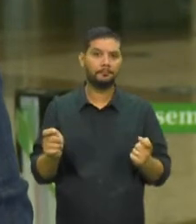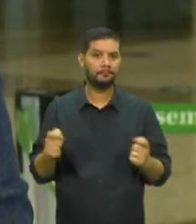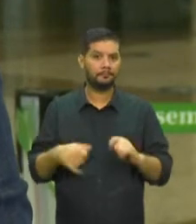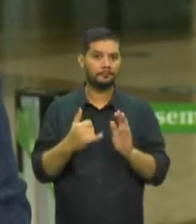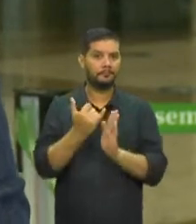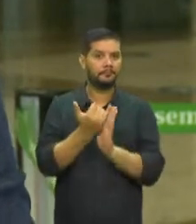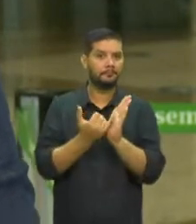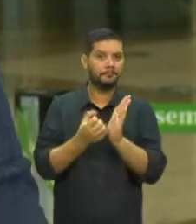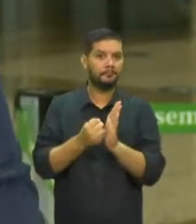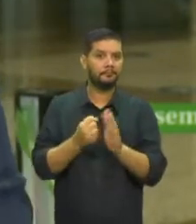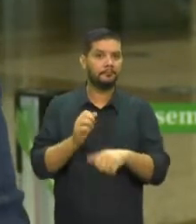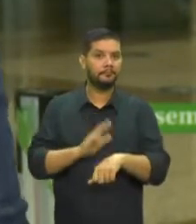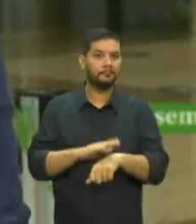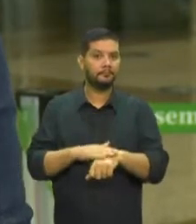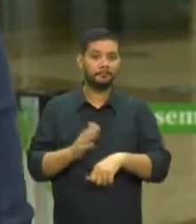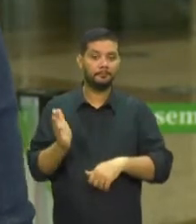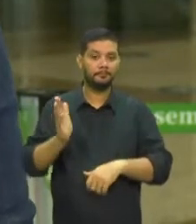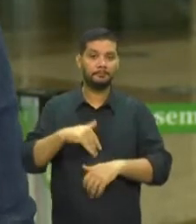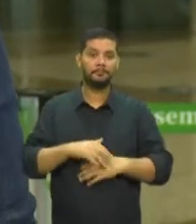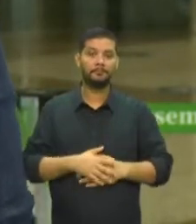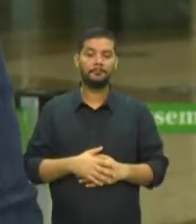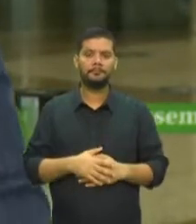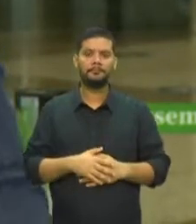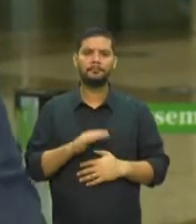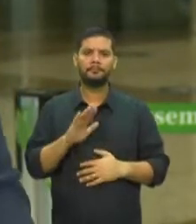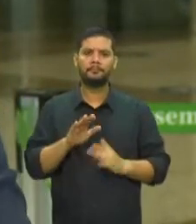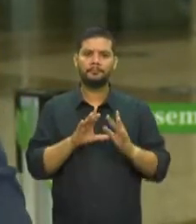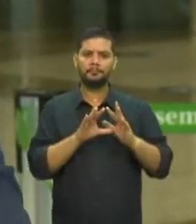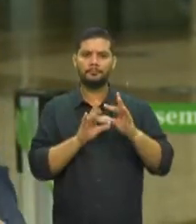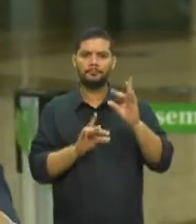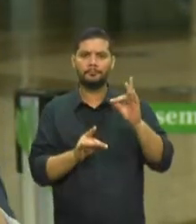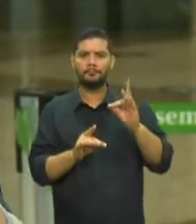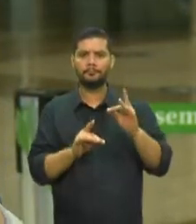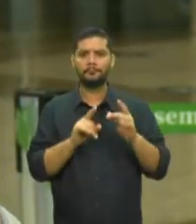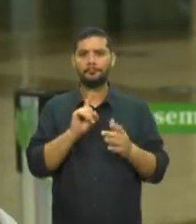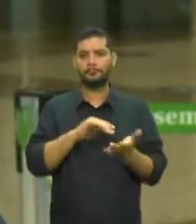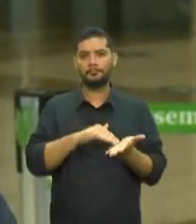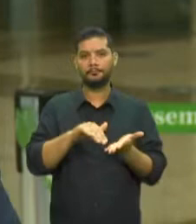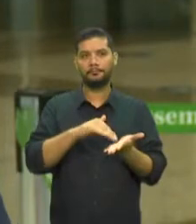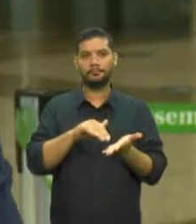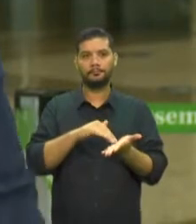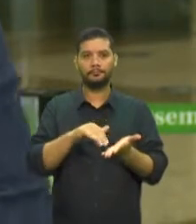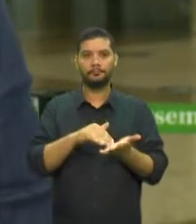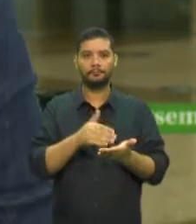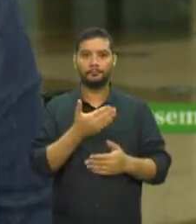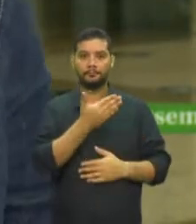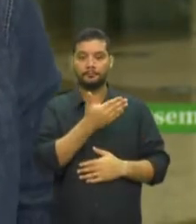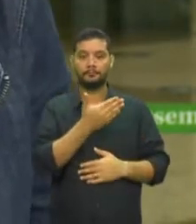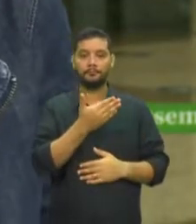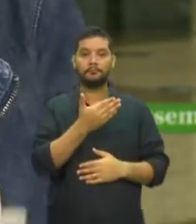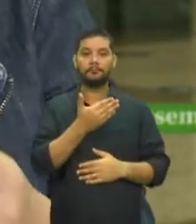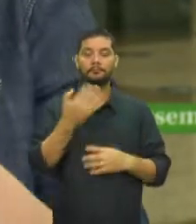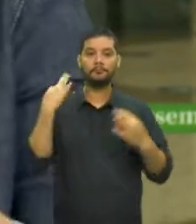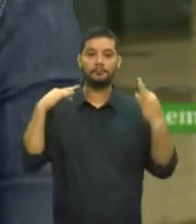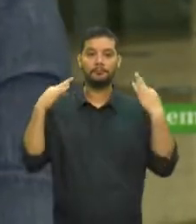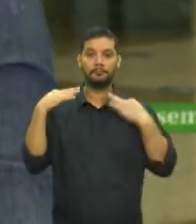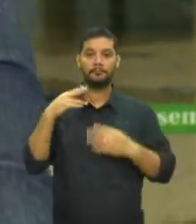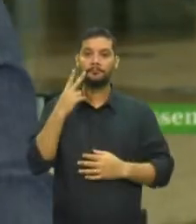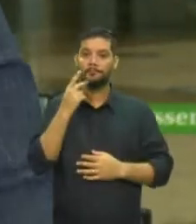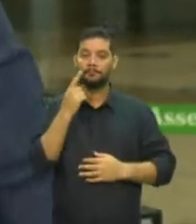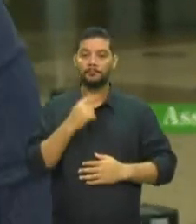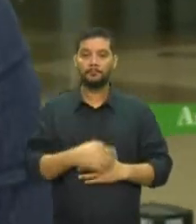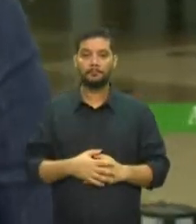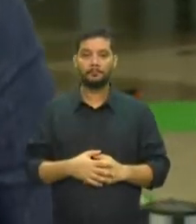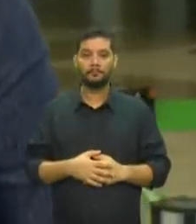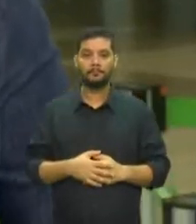viu, para alguns cursos. Quem vai trazer essas notícias é o secretário executivo da Secretaria de Turismo aqui do município de Fortaleza. É